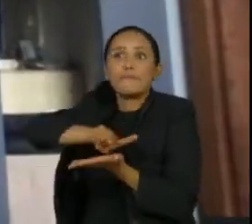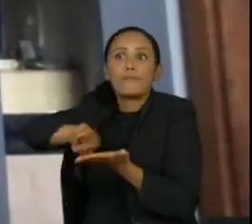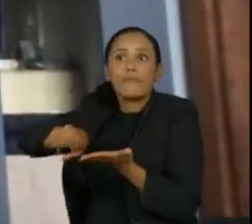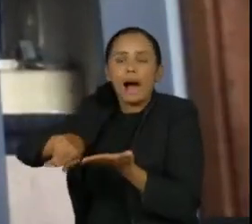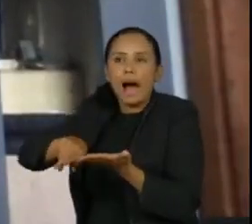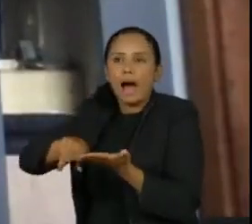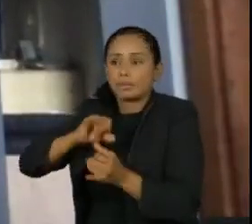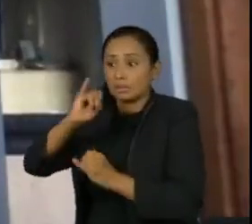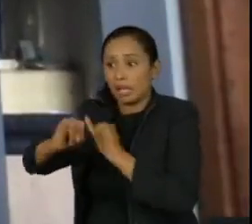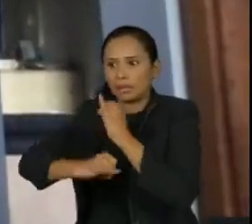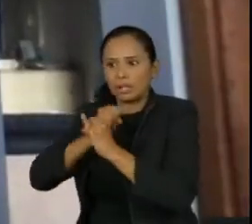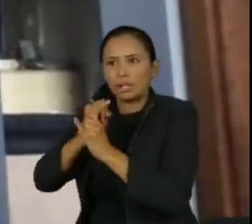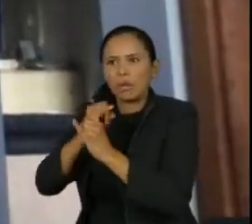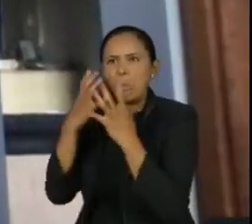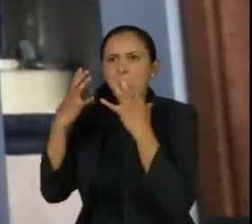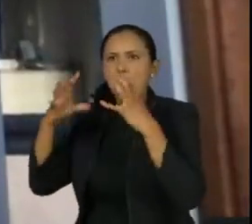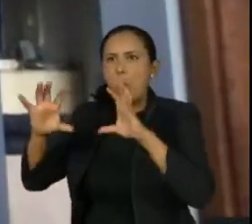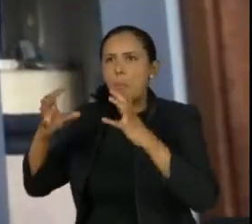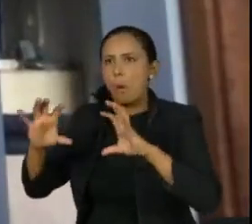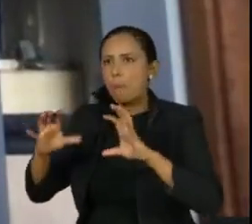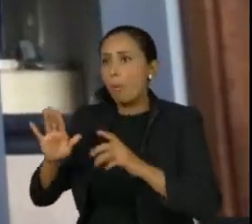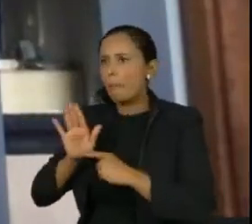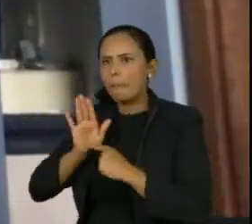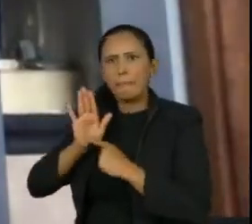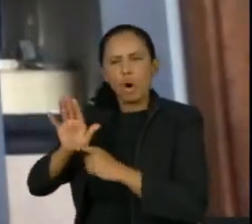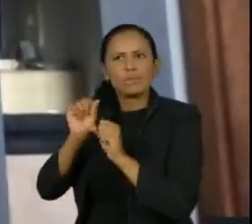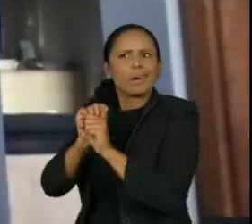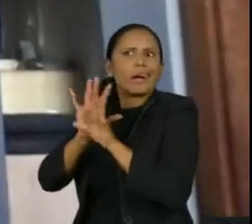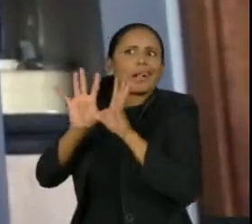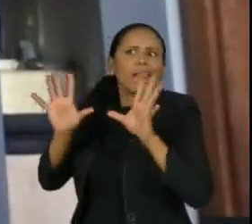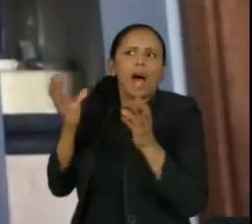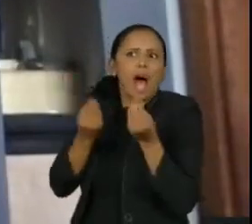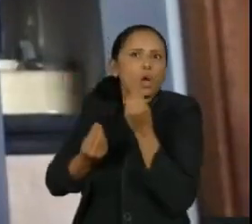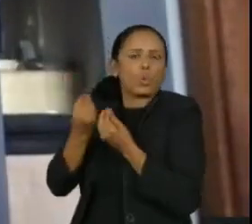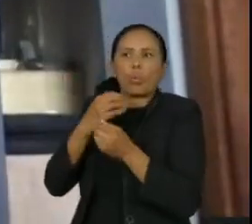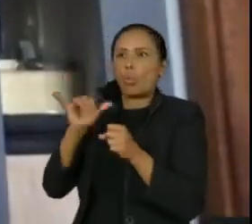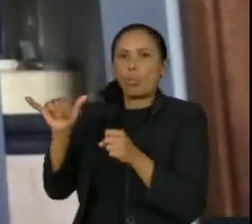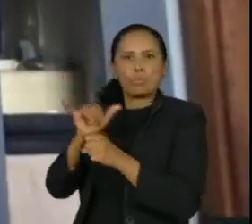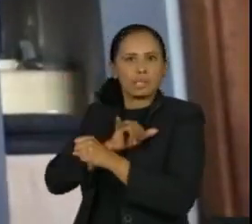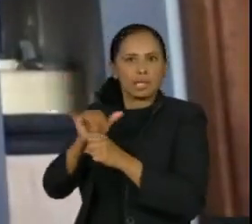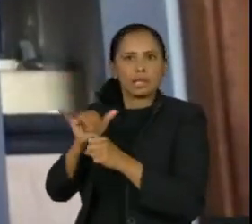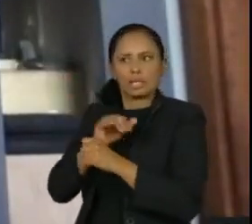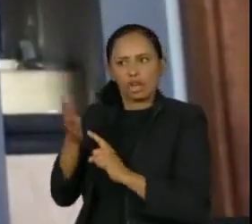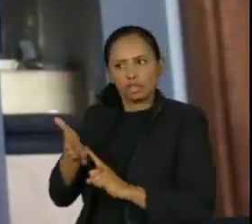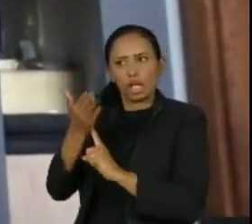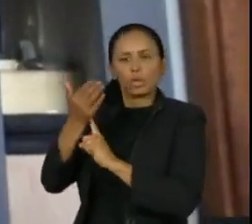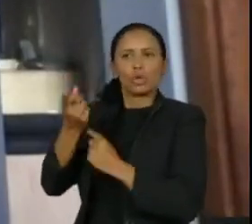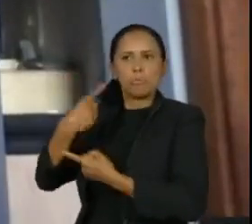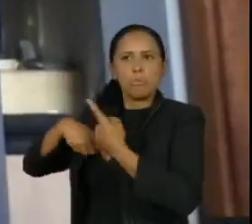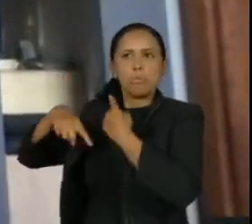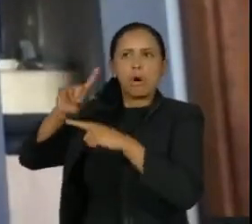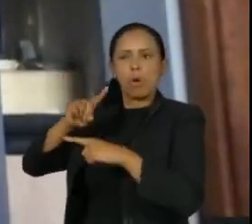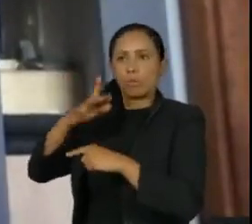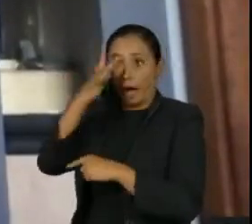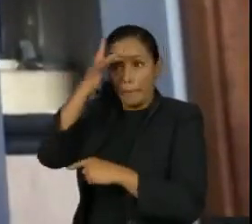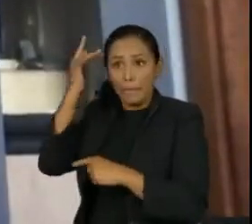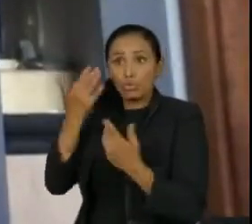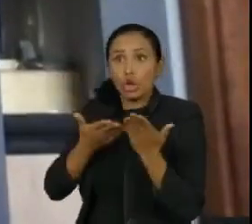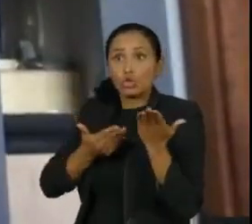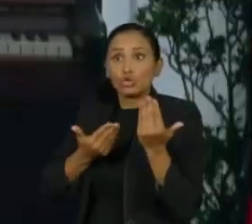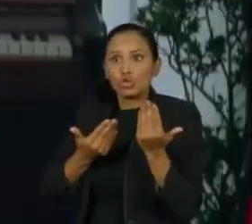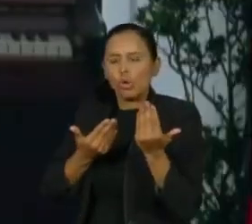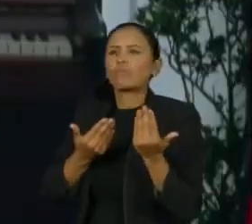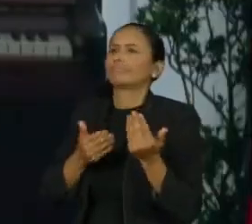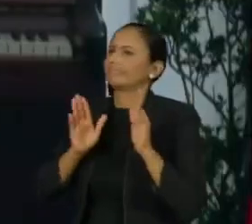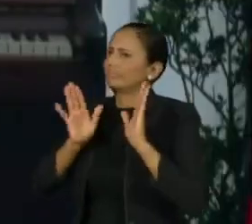na internet, né, de forma mais alastrada, assim. Então, eu acho que essas novas gerações, elas já há muito tempo aprenderam